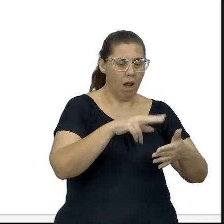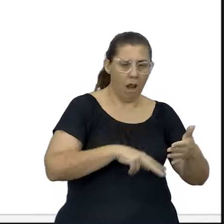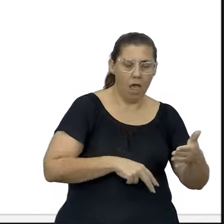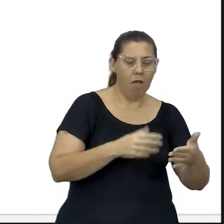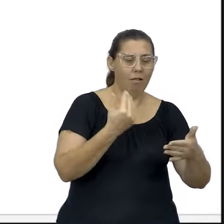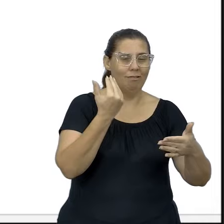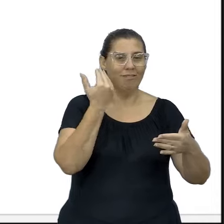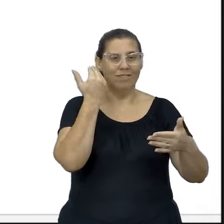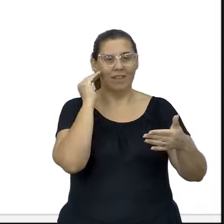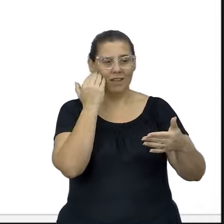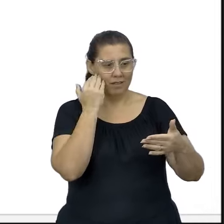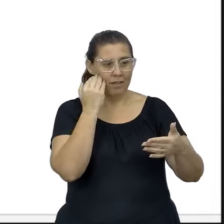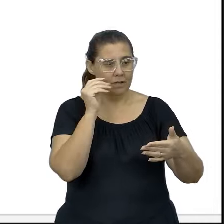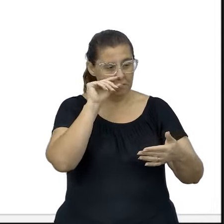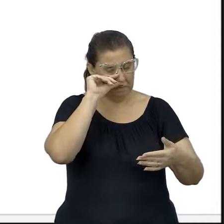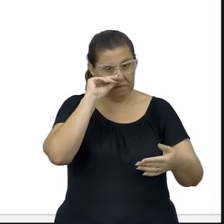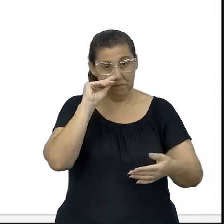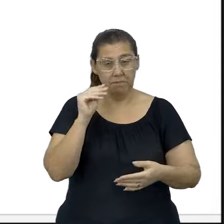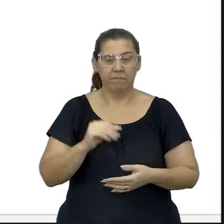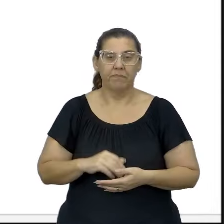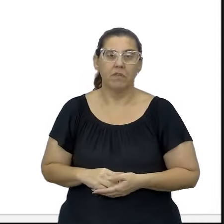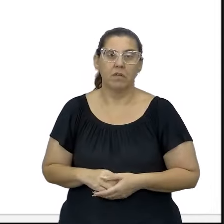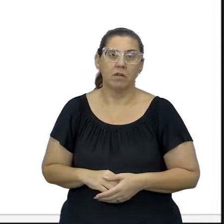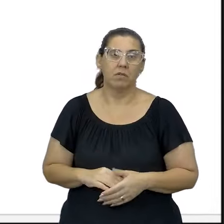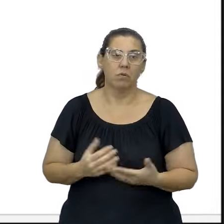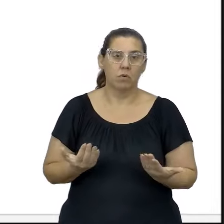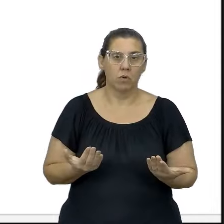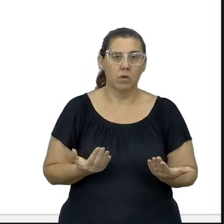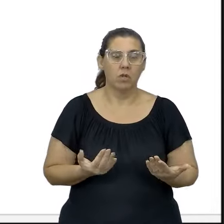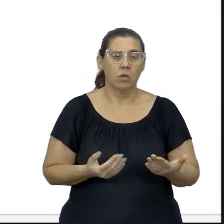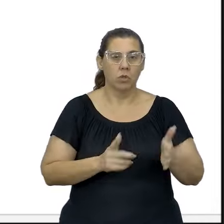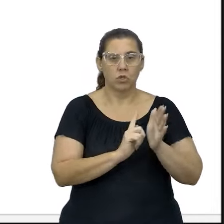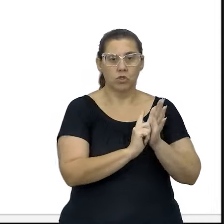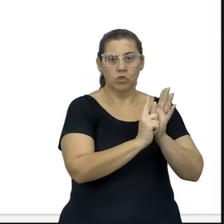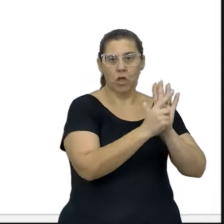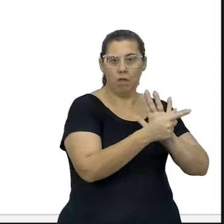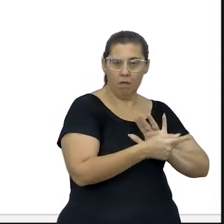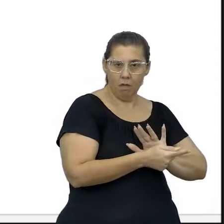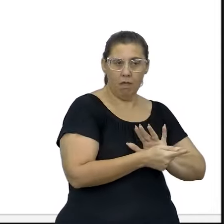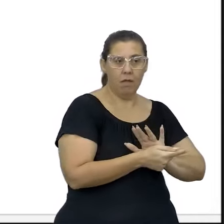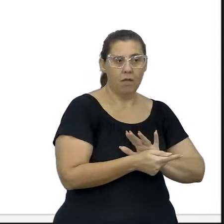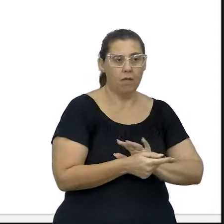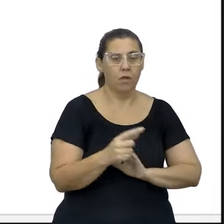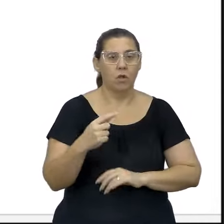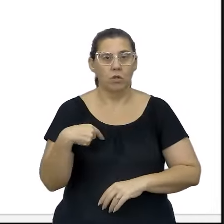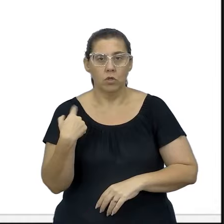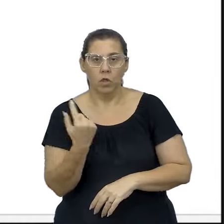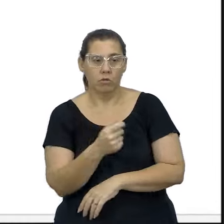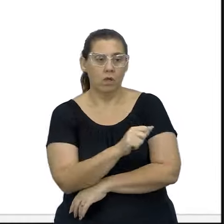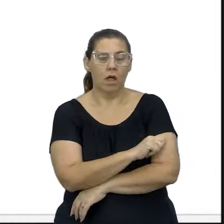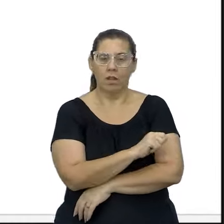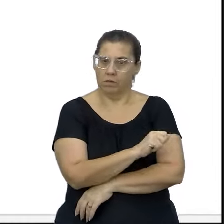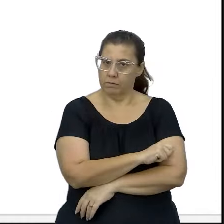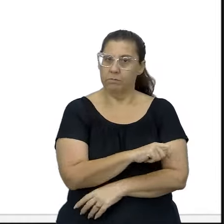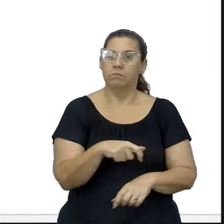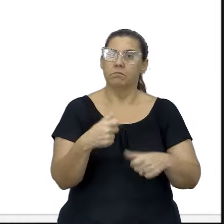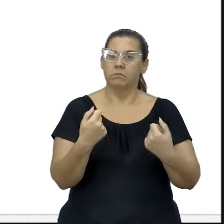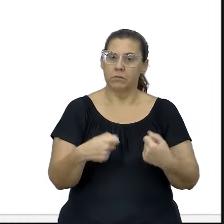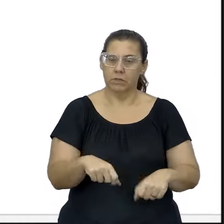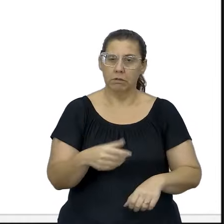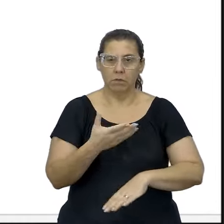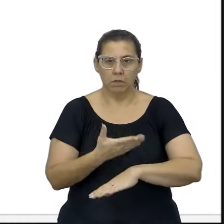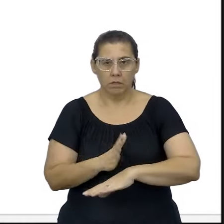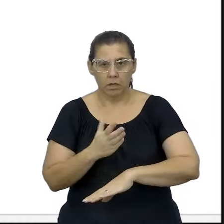fluência e compreenderem com autonomia os gêneros, os nossos estudantes precisam, né, exercitar